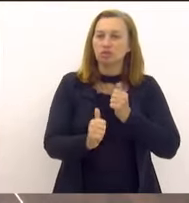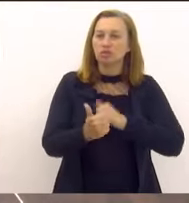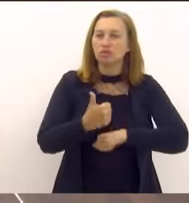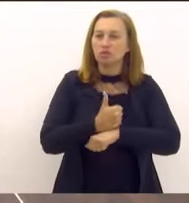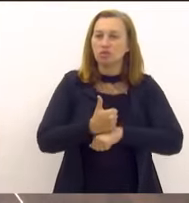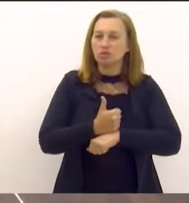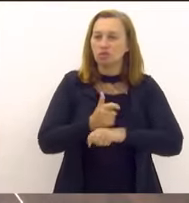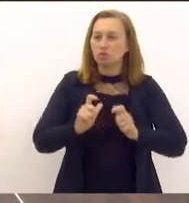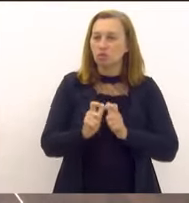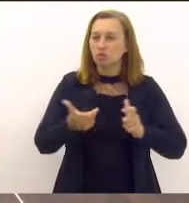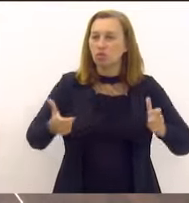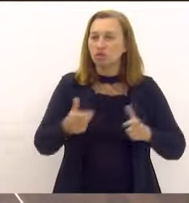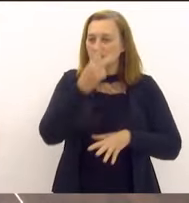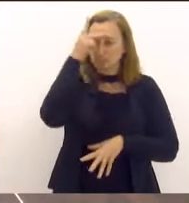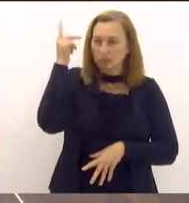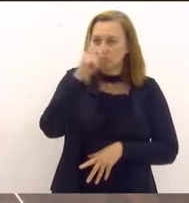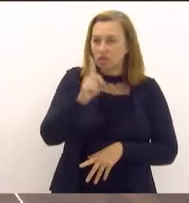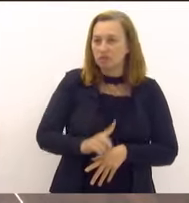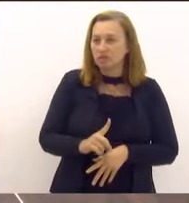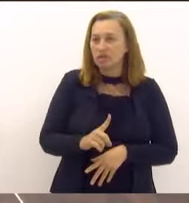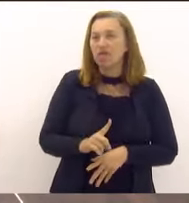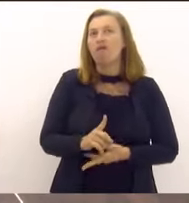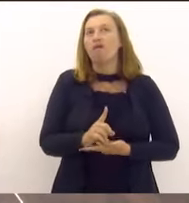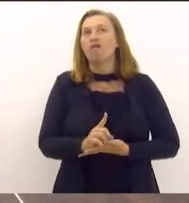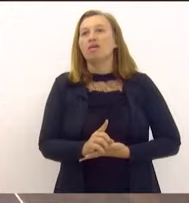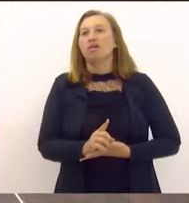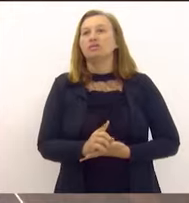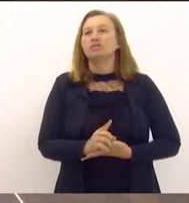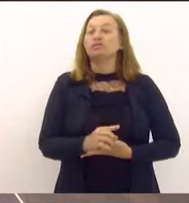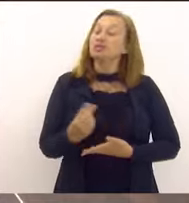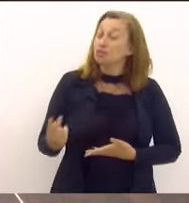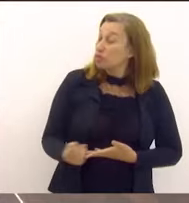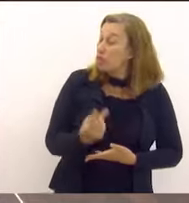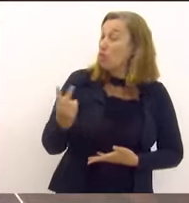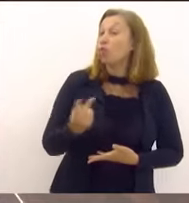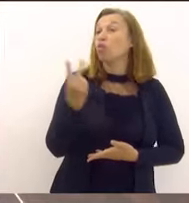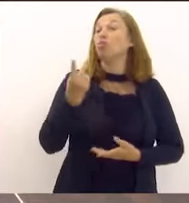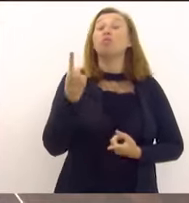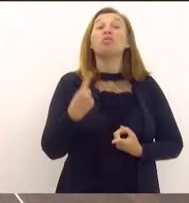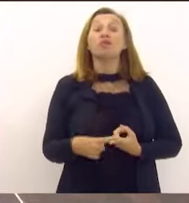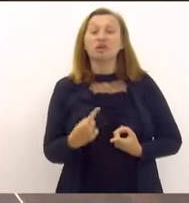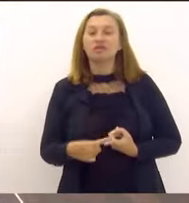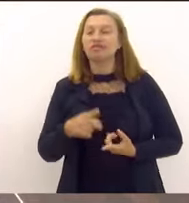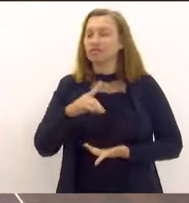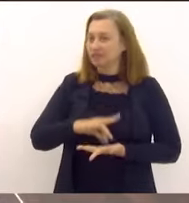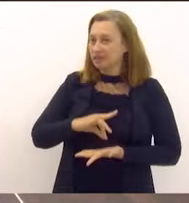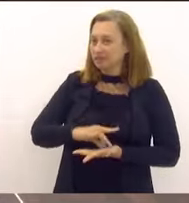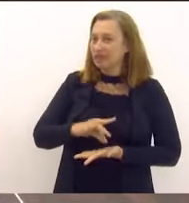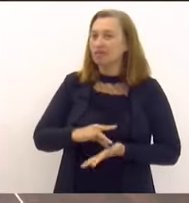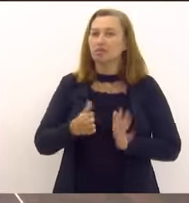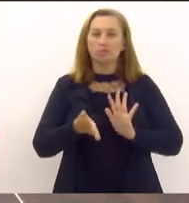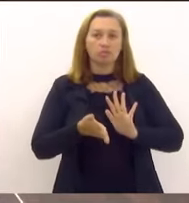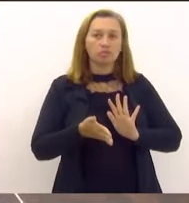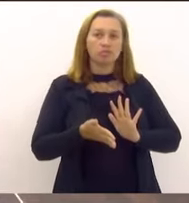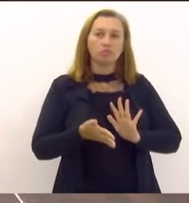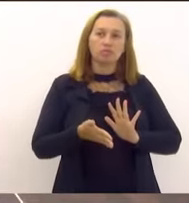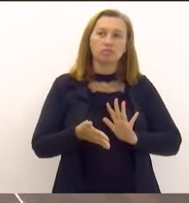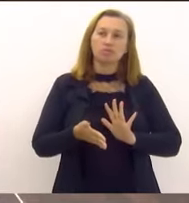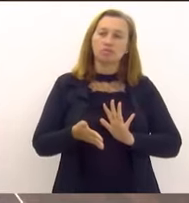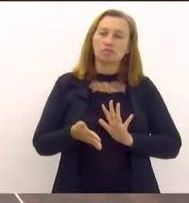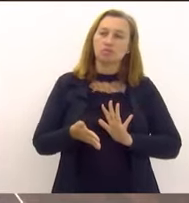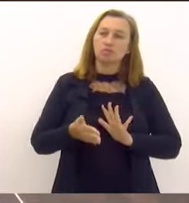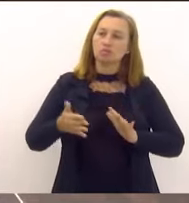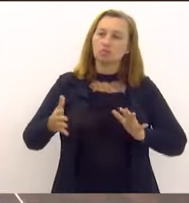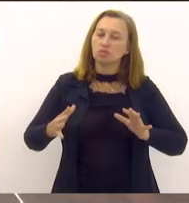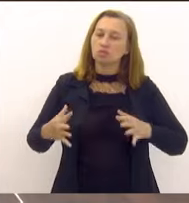e para as pessoas com deficiência isso vai ser uma de grande valia, porque realmente vai proporcionar uma maior